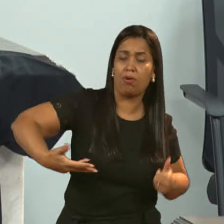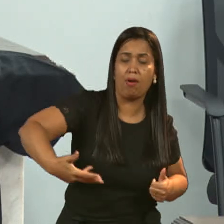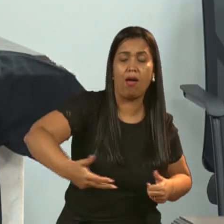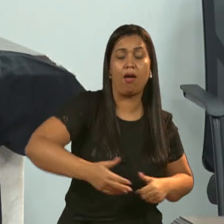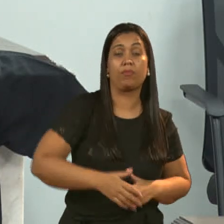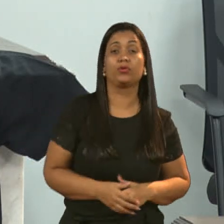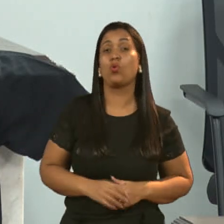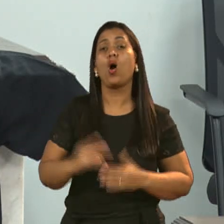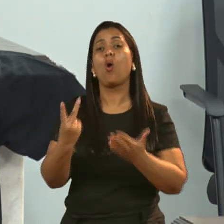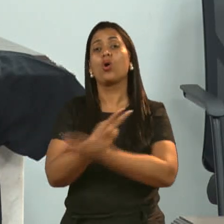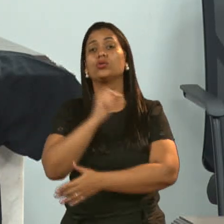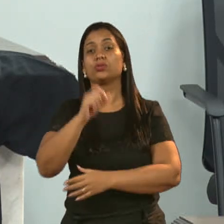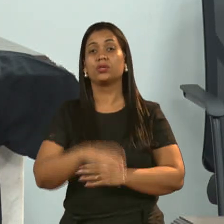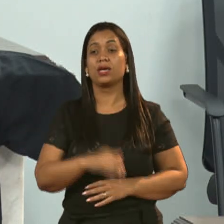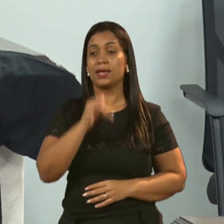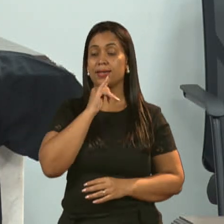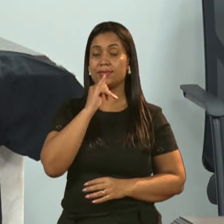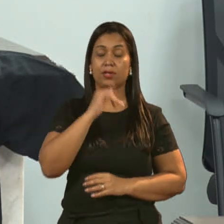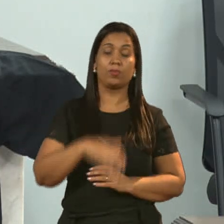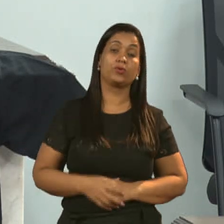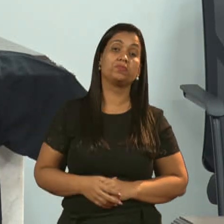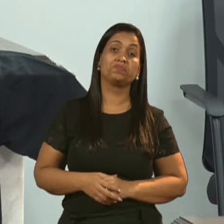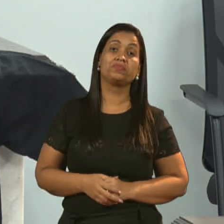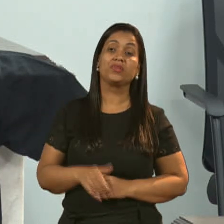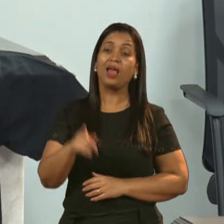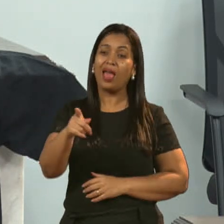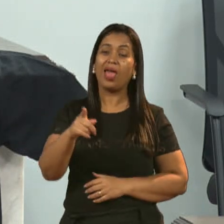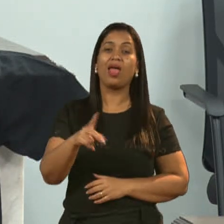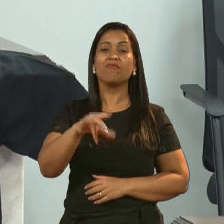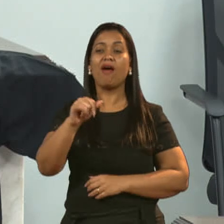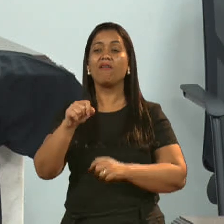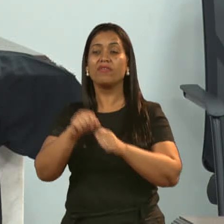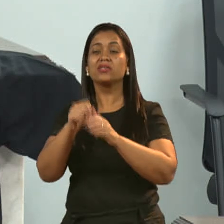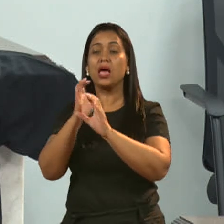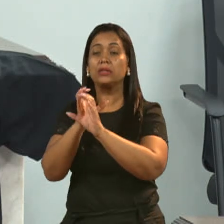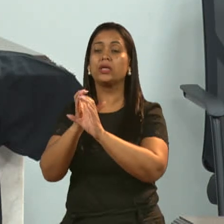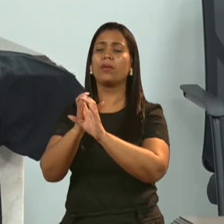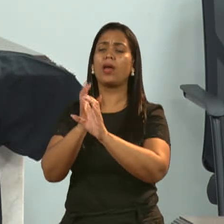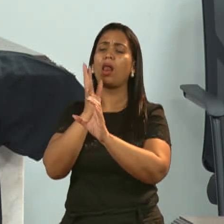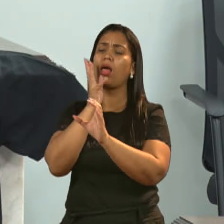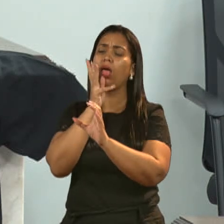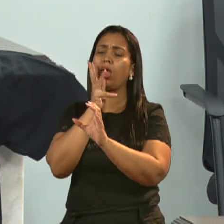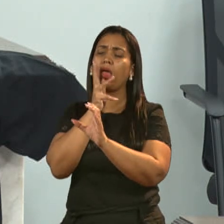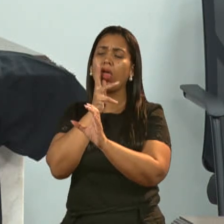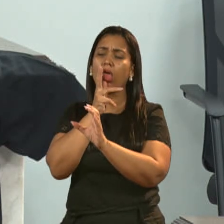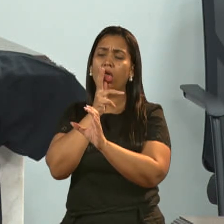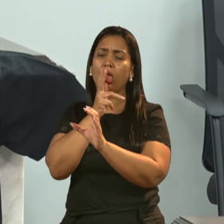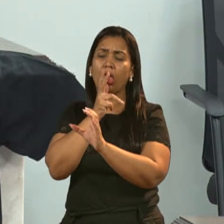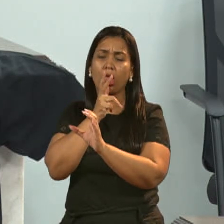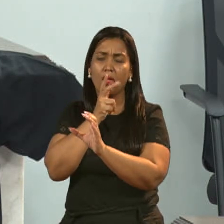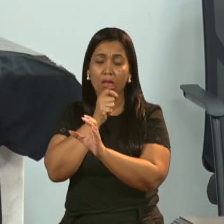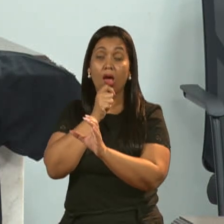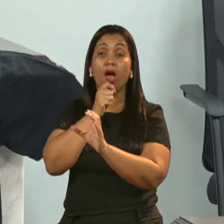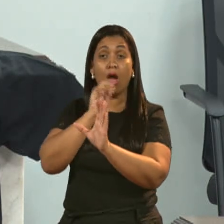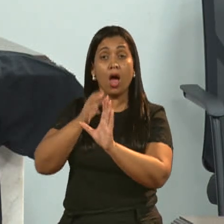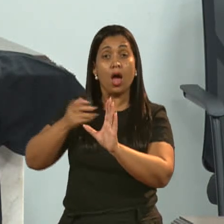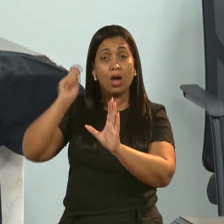que acontece? As filas de regulações, elas estão lentas. Em Rio Preto avançou muito, mas ainda precisa avançar